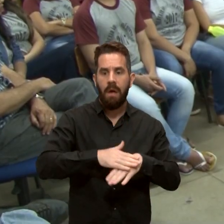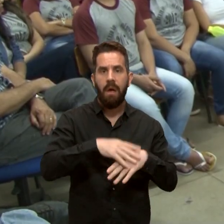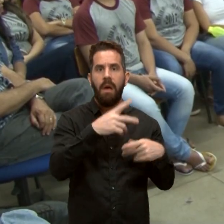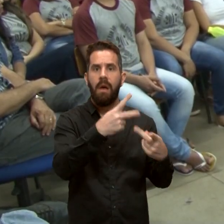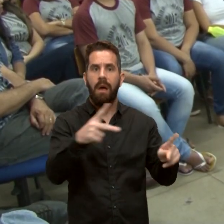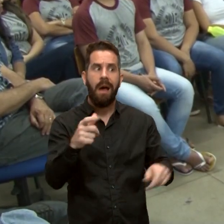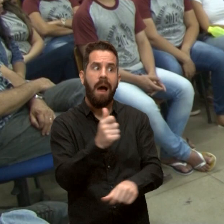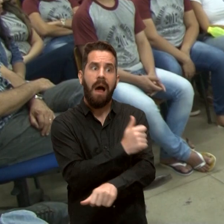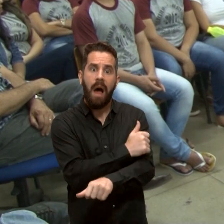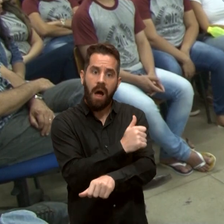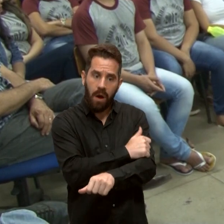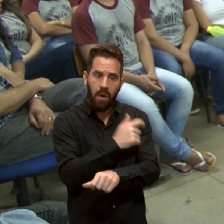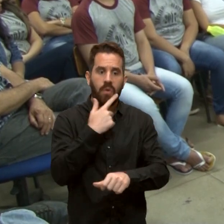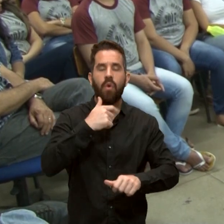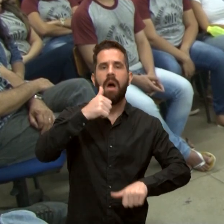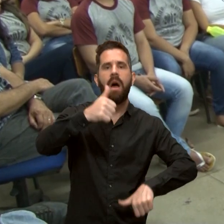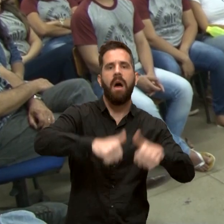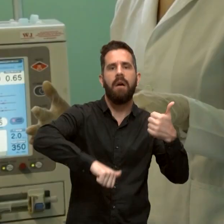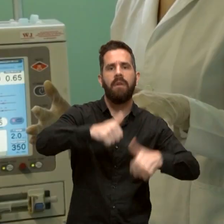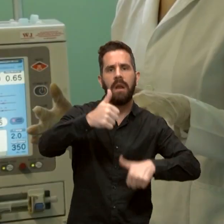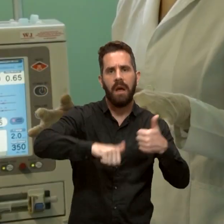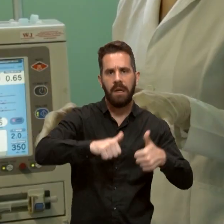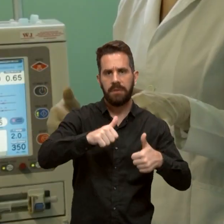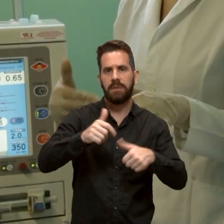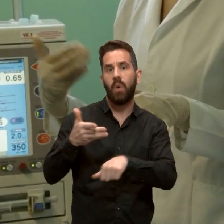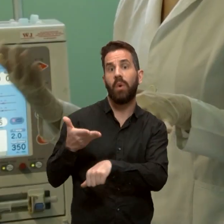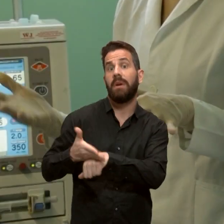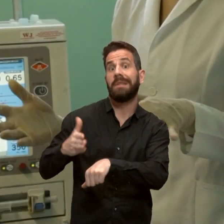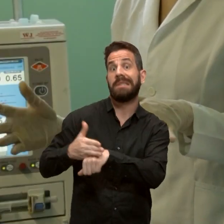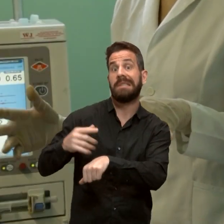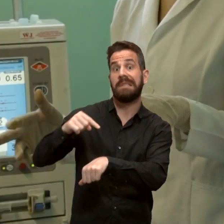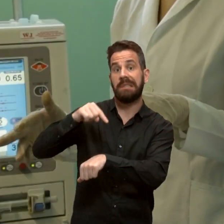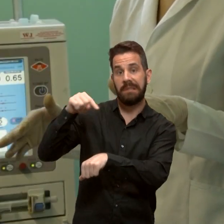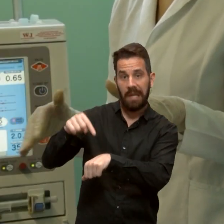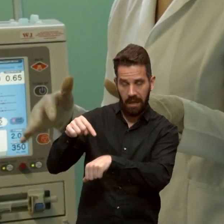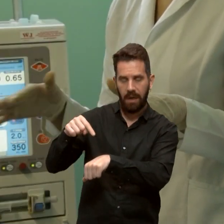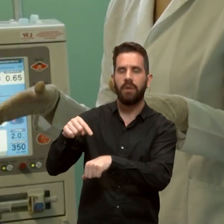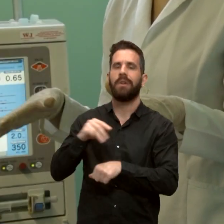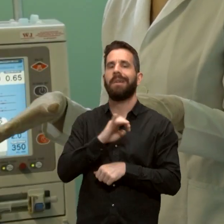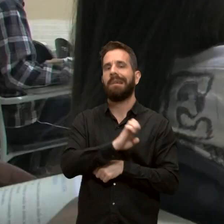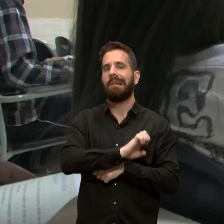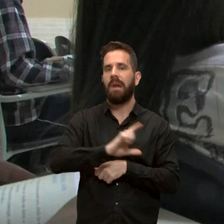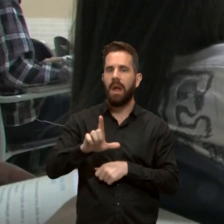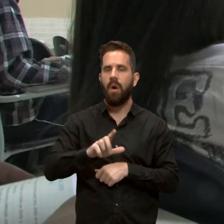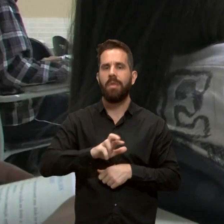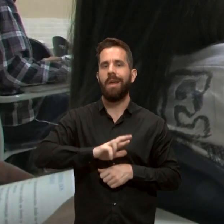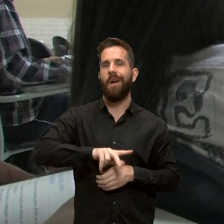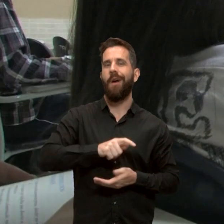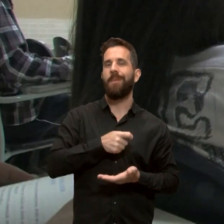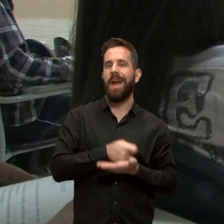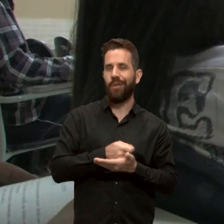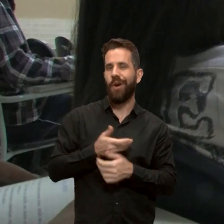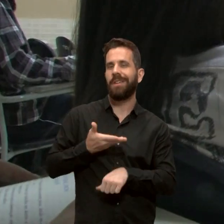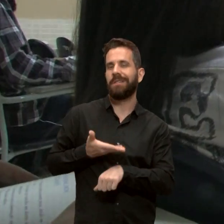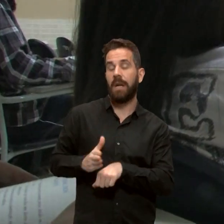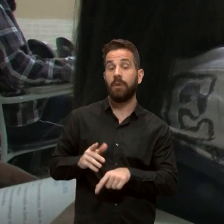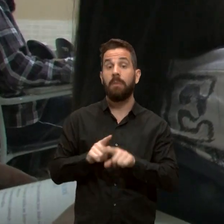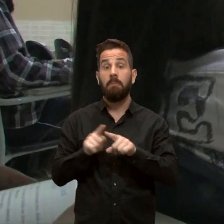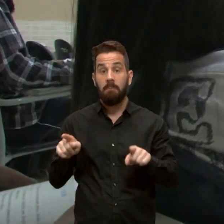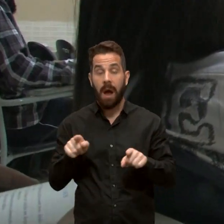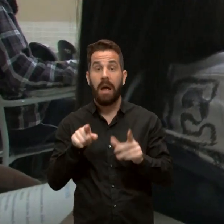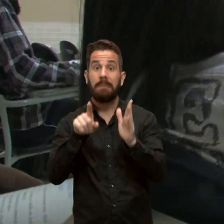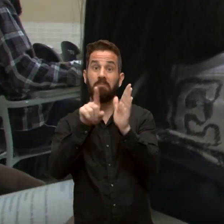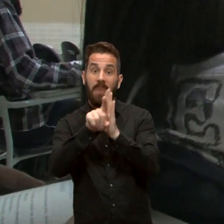em estágio, tanto obrigatório quanto não obrigatório. O foco do IEL foi estágio não obrigatório, né, o remunerado, mas esse formulário em si, ele